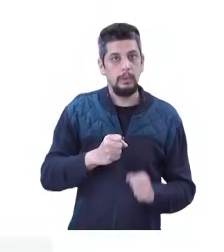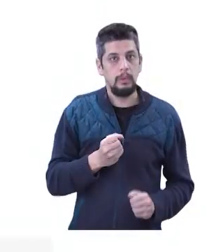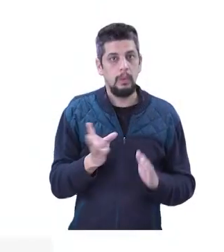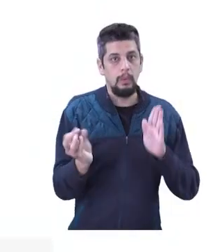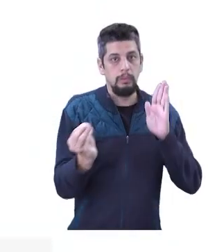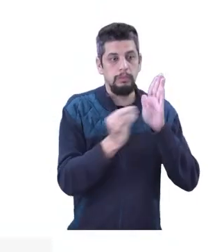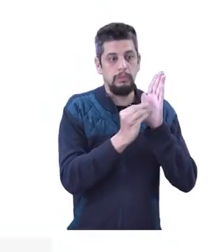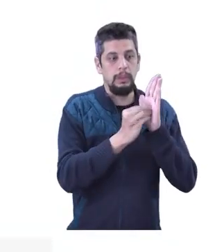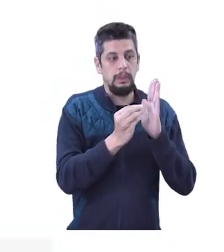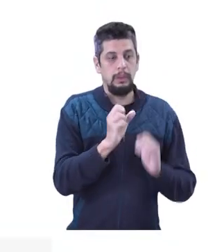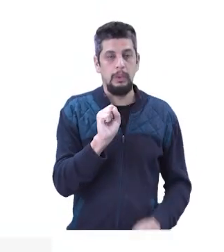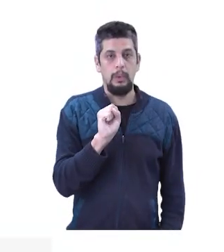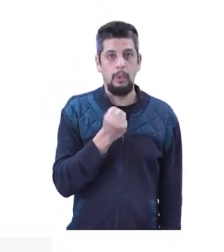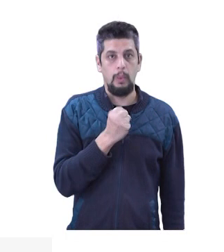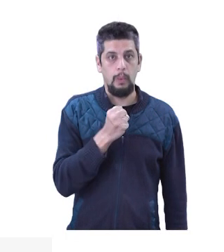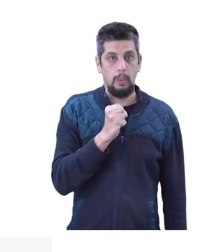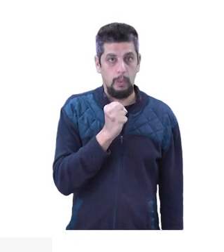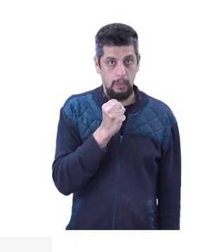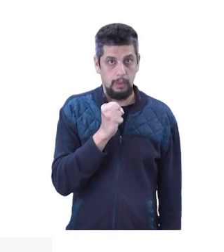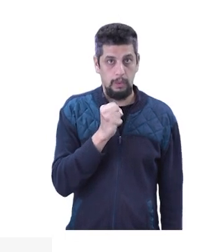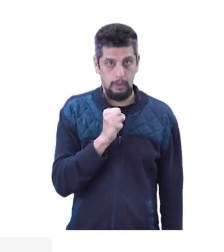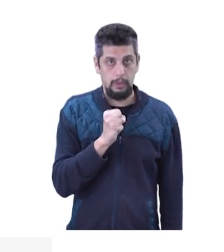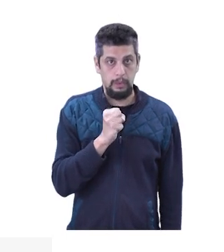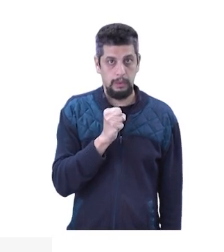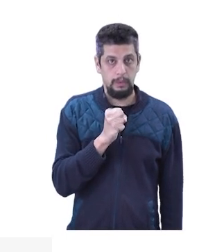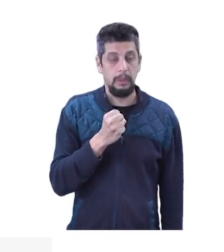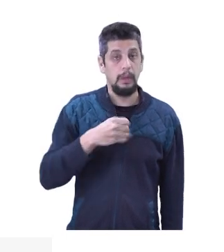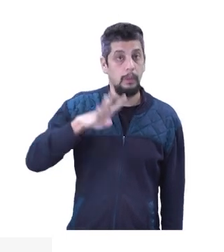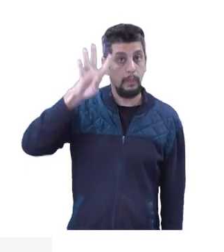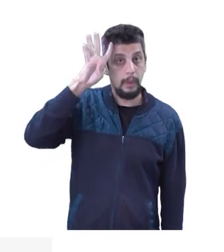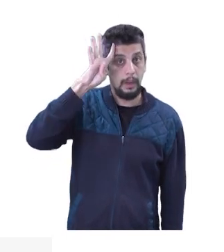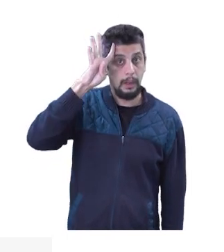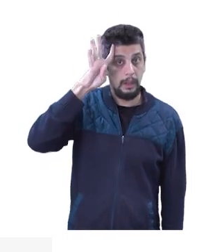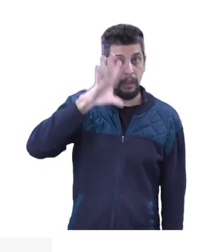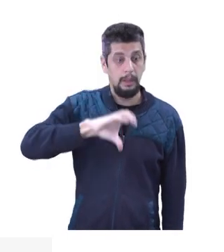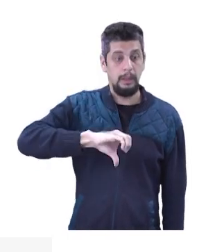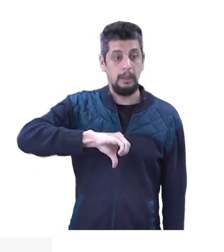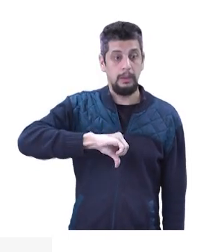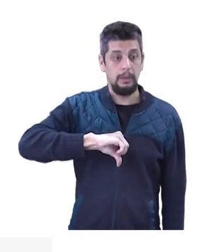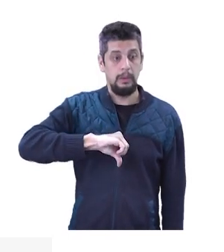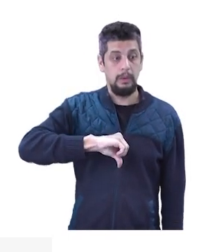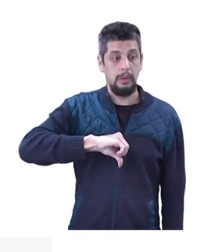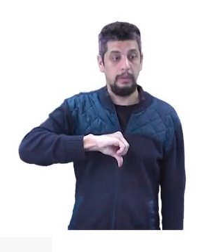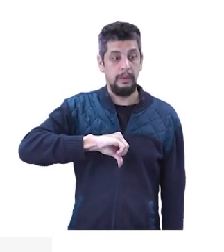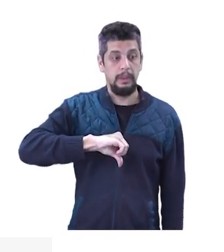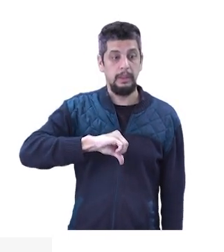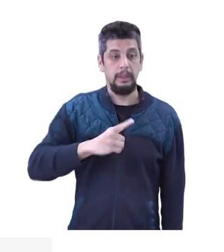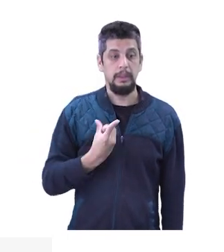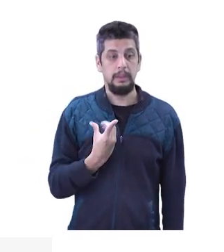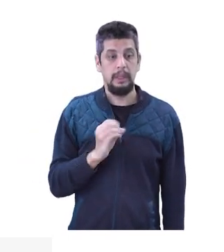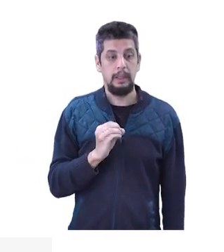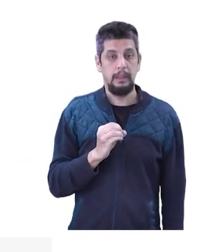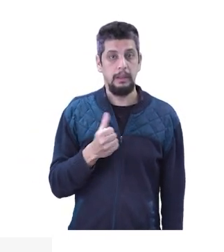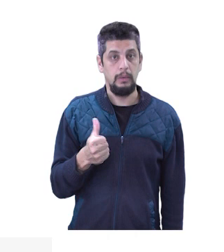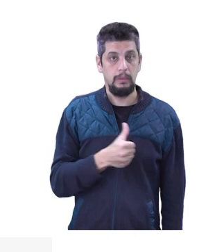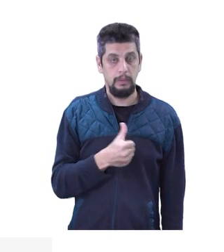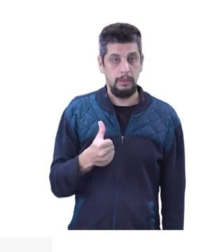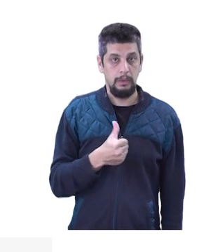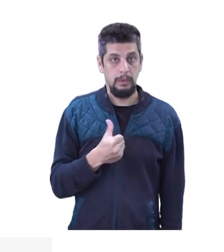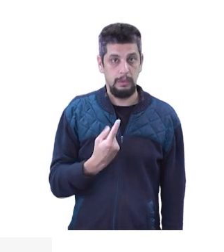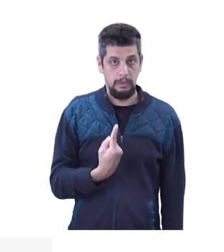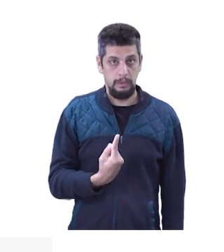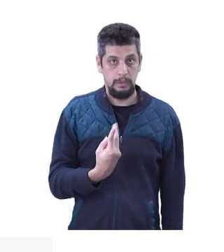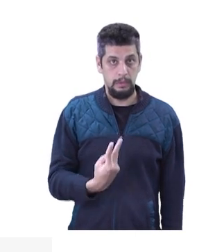Vou colocar os outros números. Então, 8, que vai cair numa quarta-feira. 9,